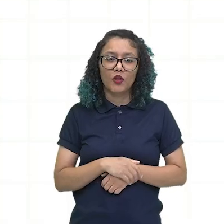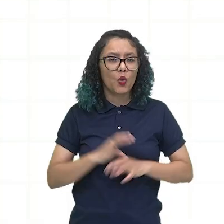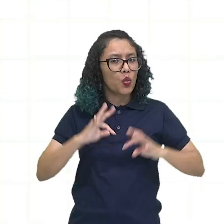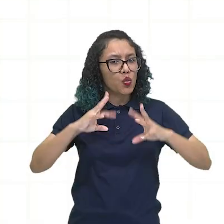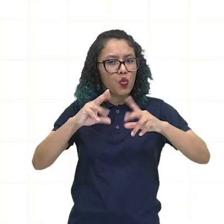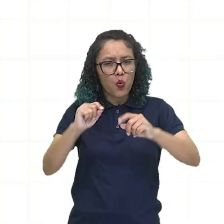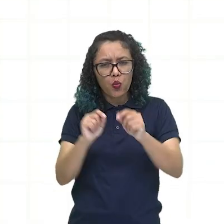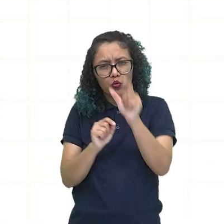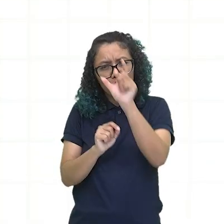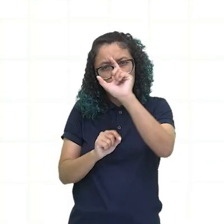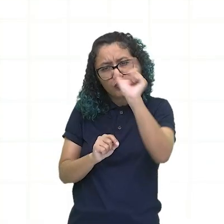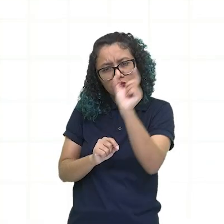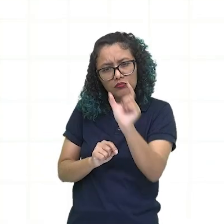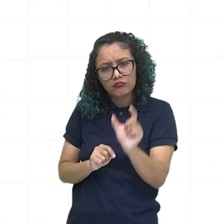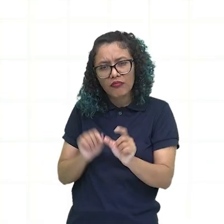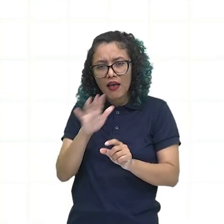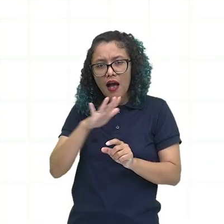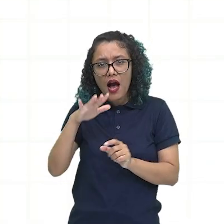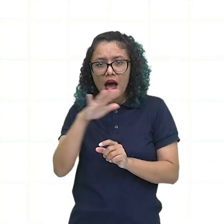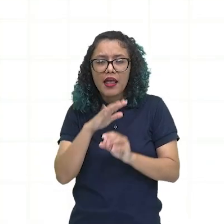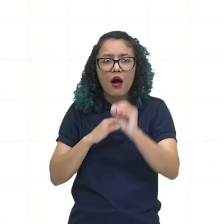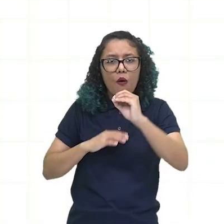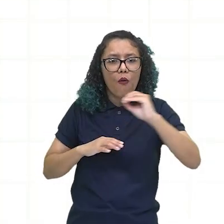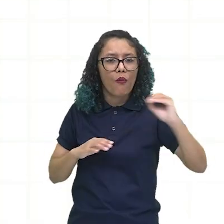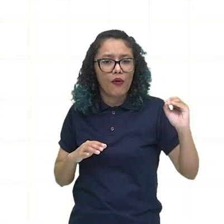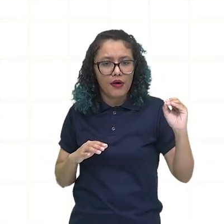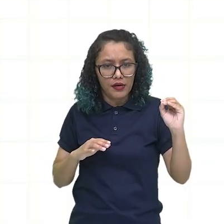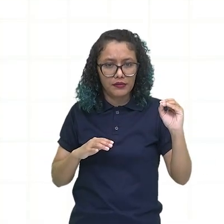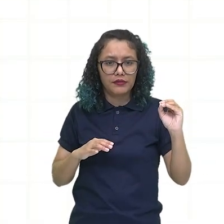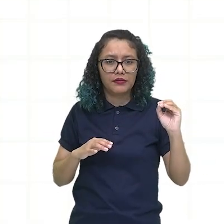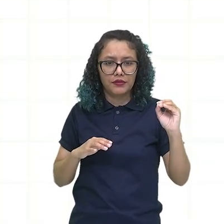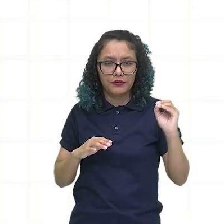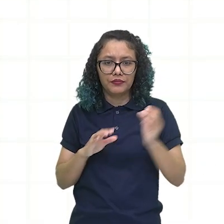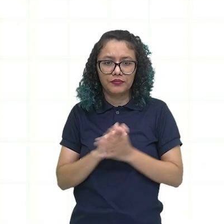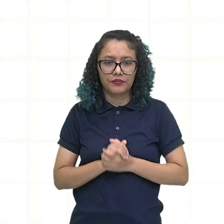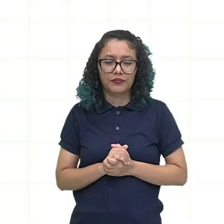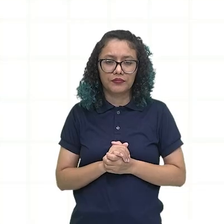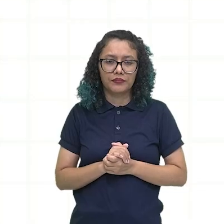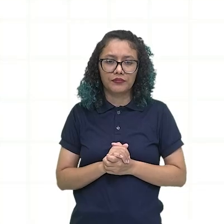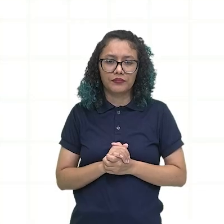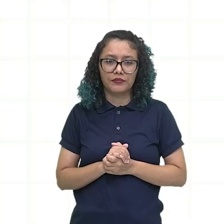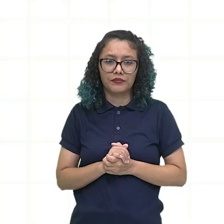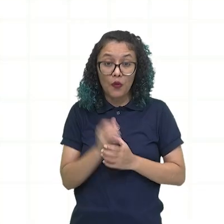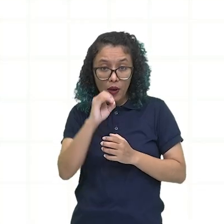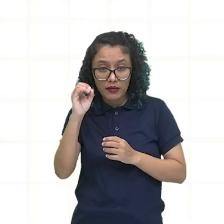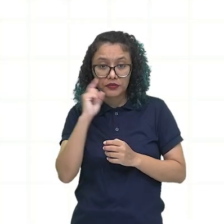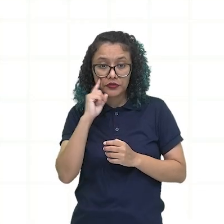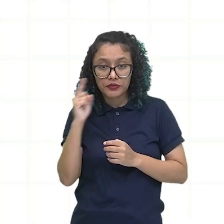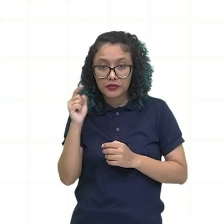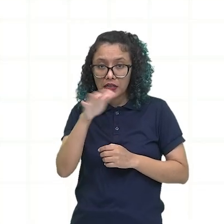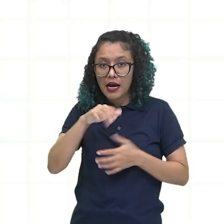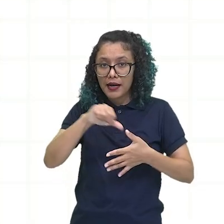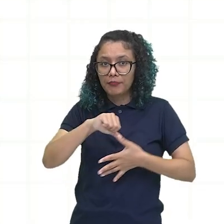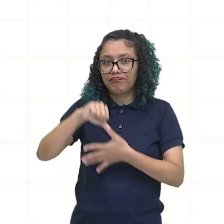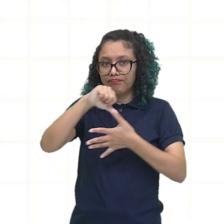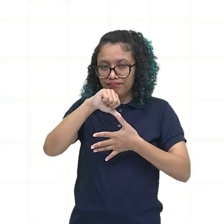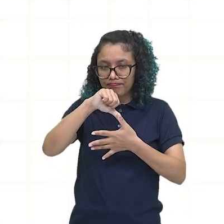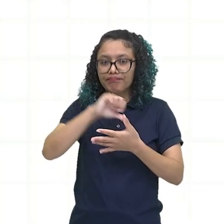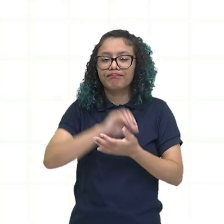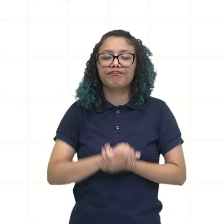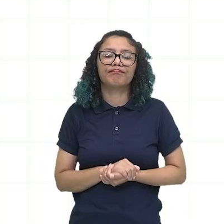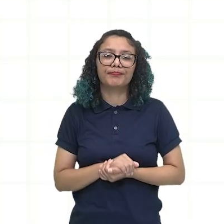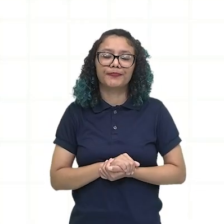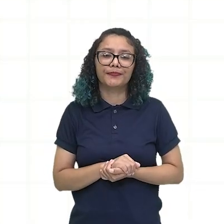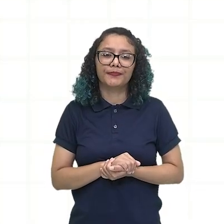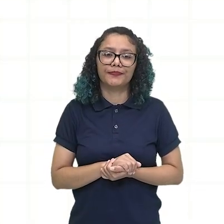toda essa lateral aí, oeste, do nosso continente sul-americano, tá bom? E ele